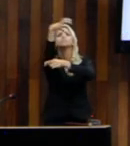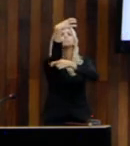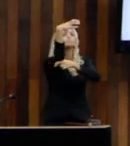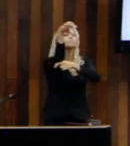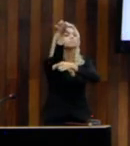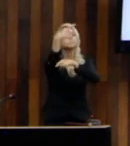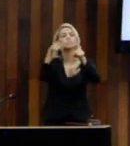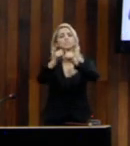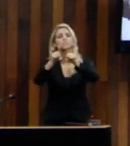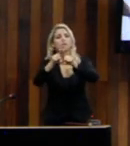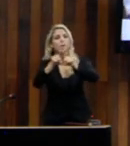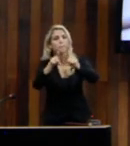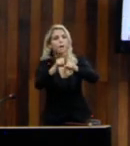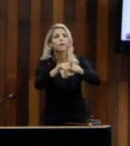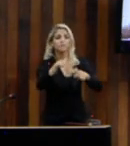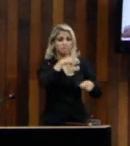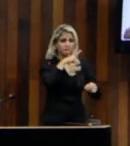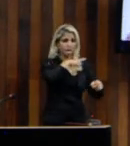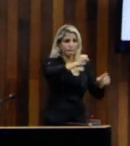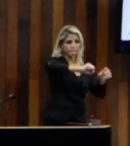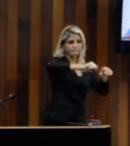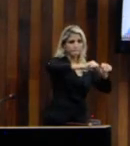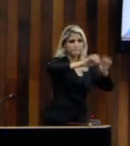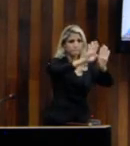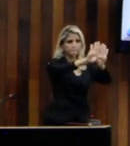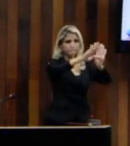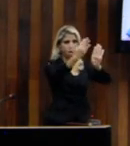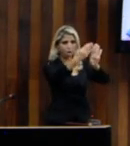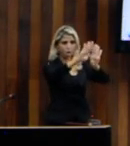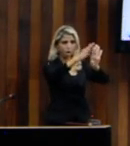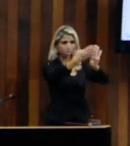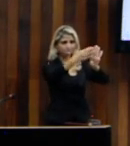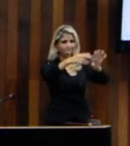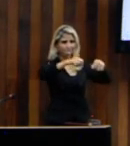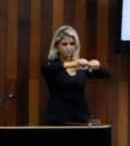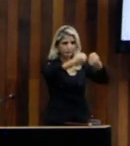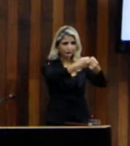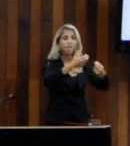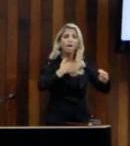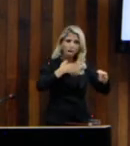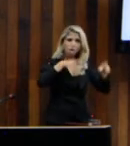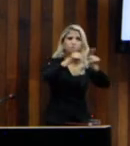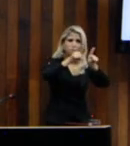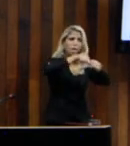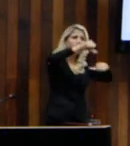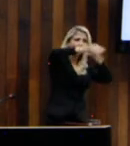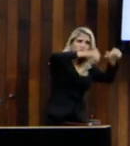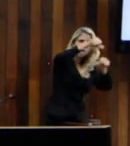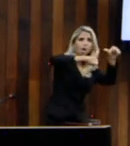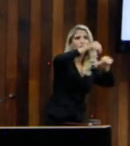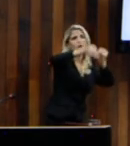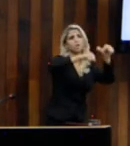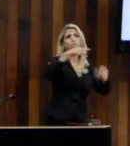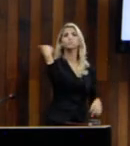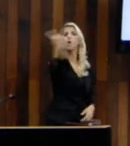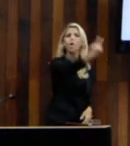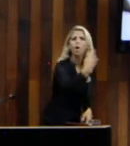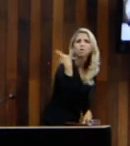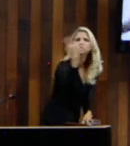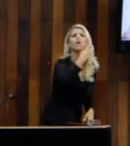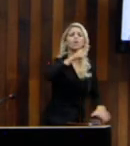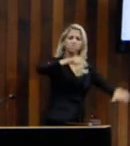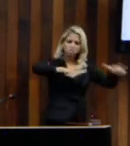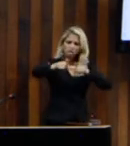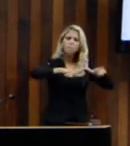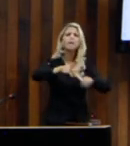troco portas que os alunos escangaram. Eu troco. Eu troco fechadura. Nós trocamos. Todos nós trocamos, todos nós